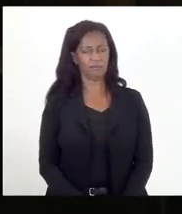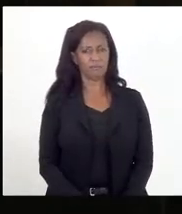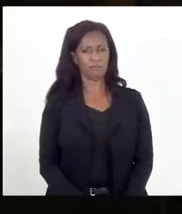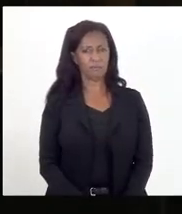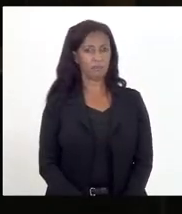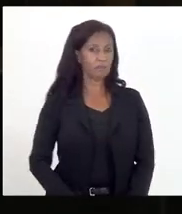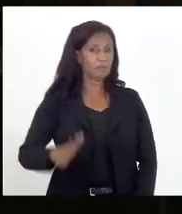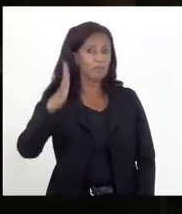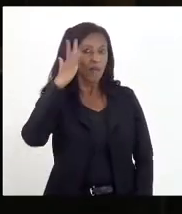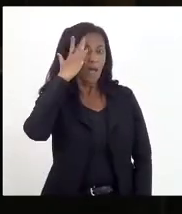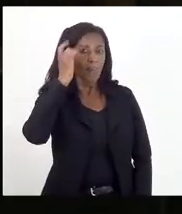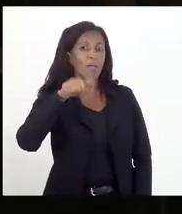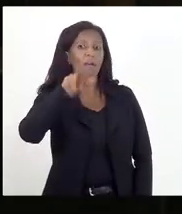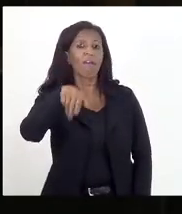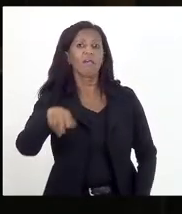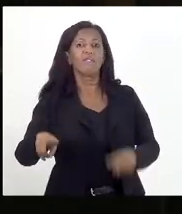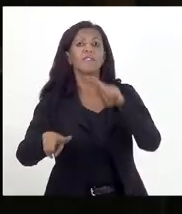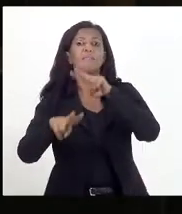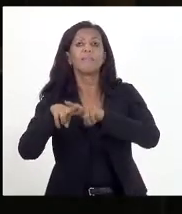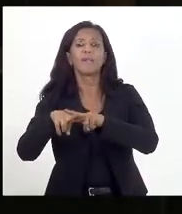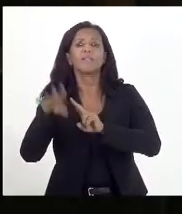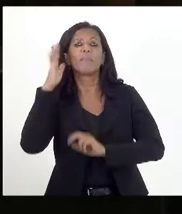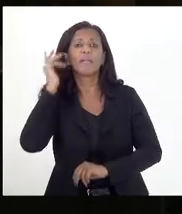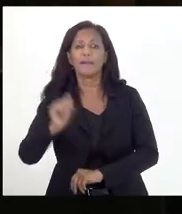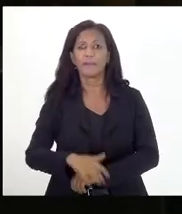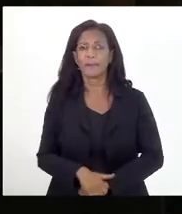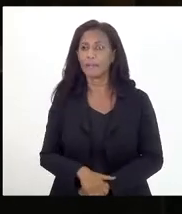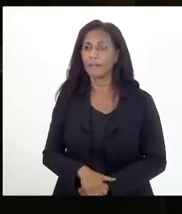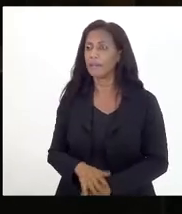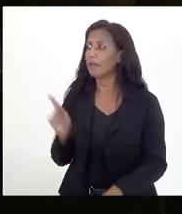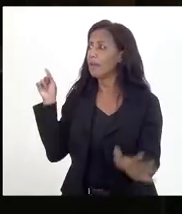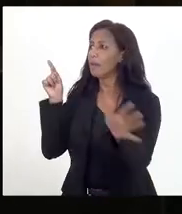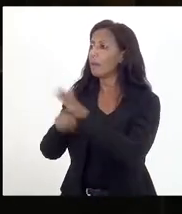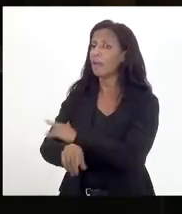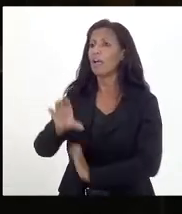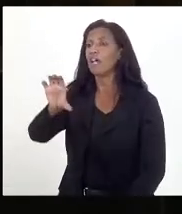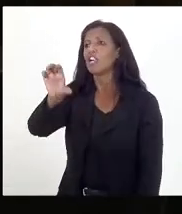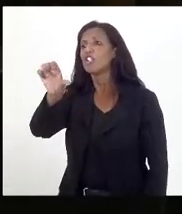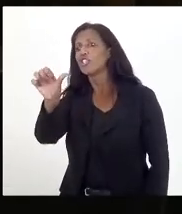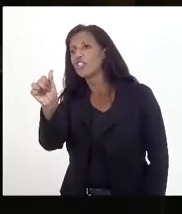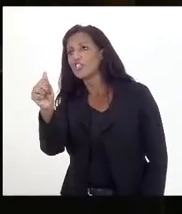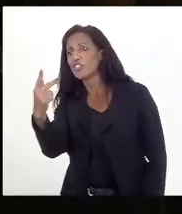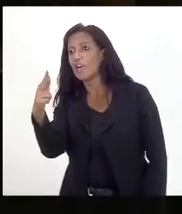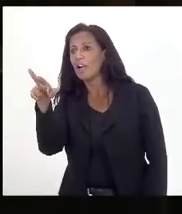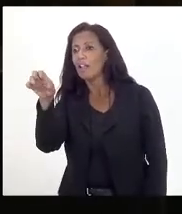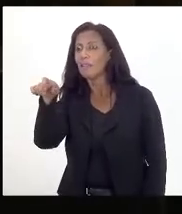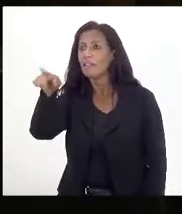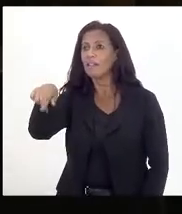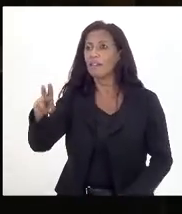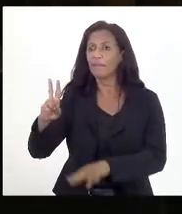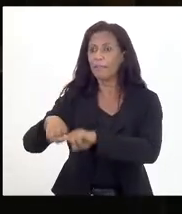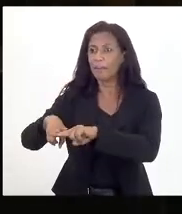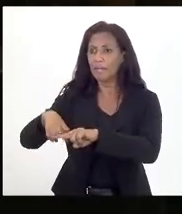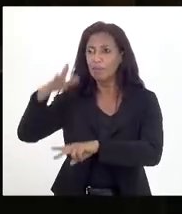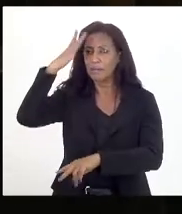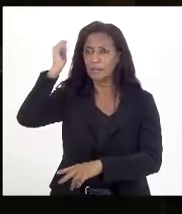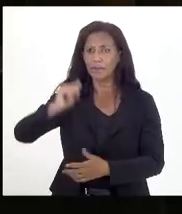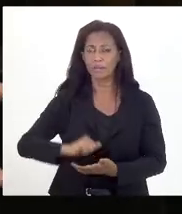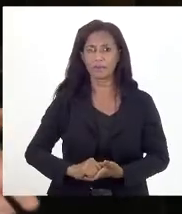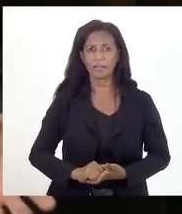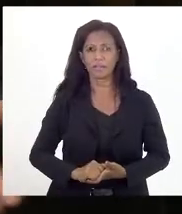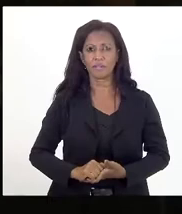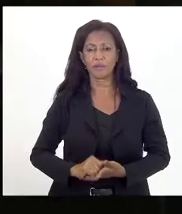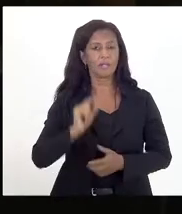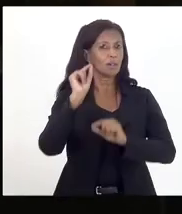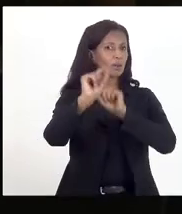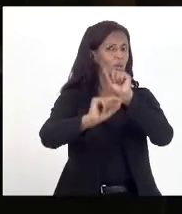e amanhã quem será preso quem será presa amanhã Deputado Charles é o que eu